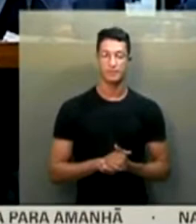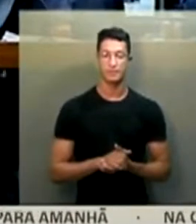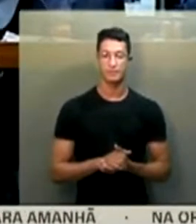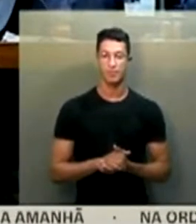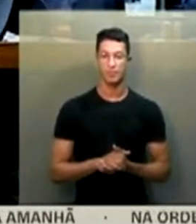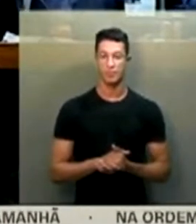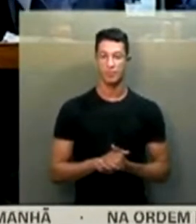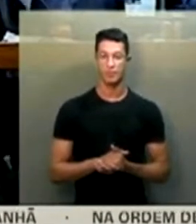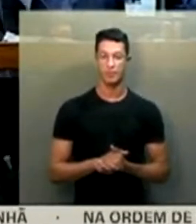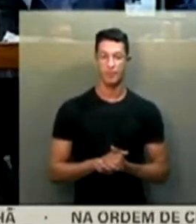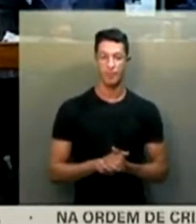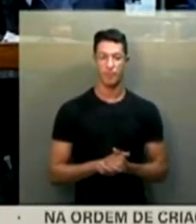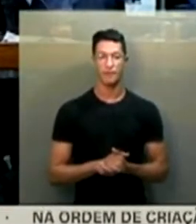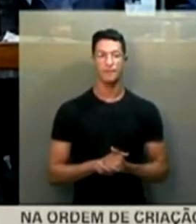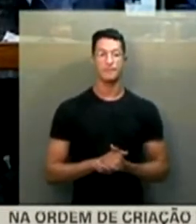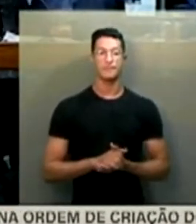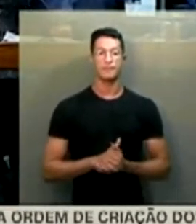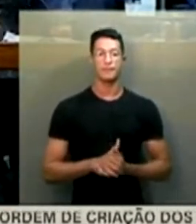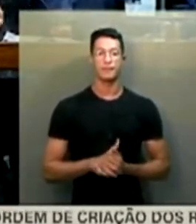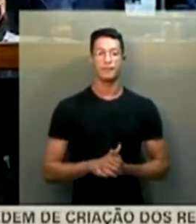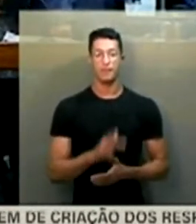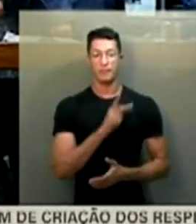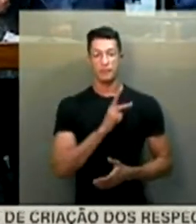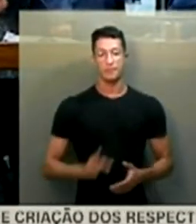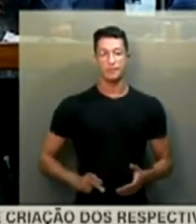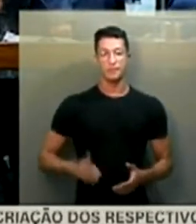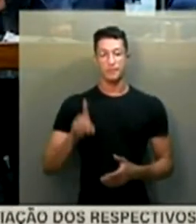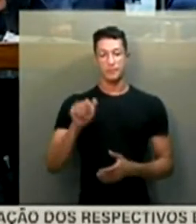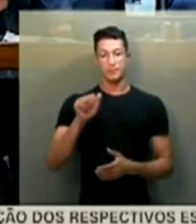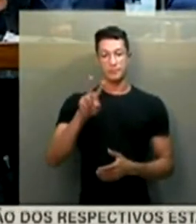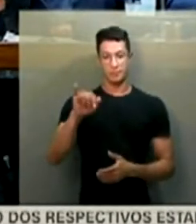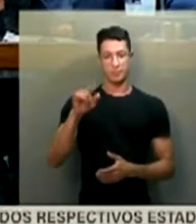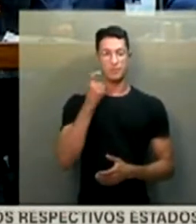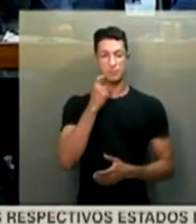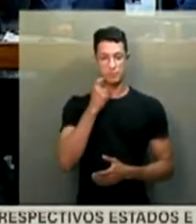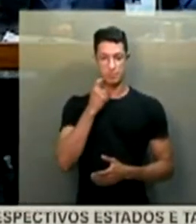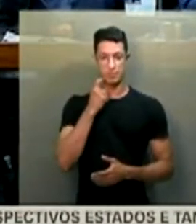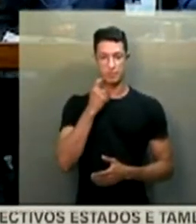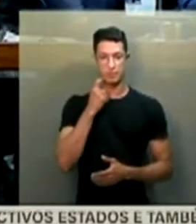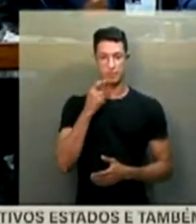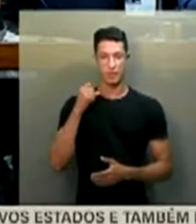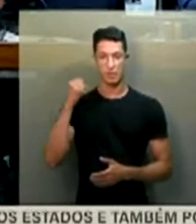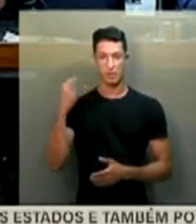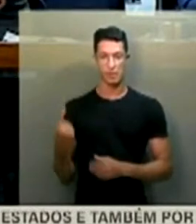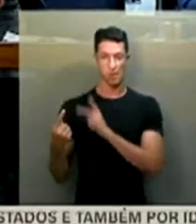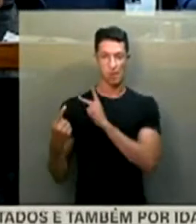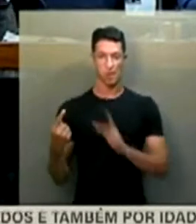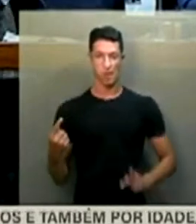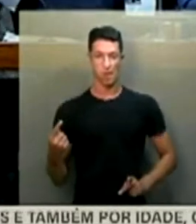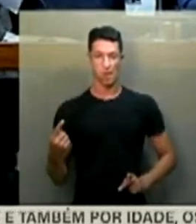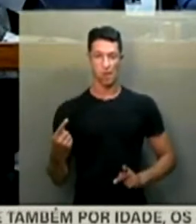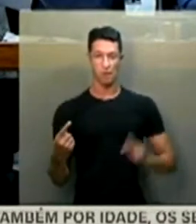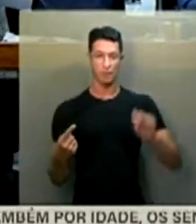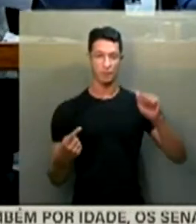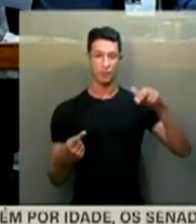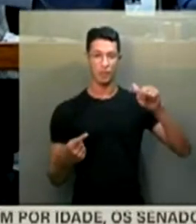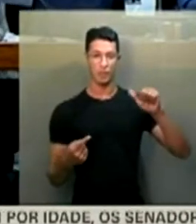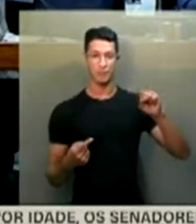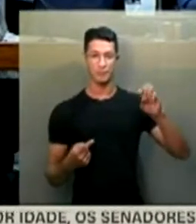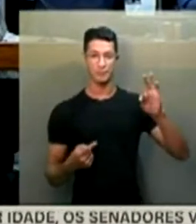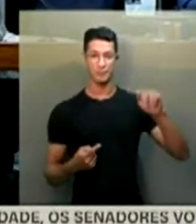Oi. Tá ligado. Presidente Davi e nosso vice-presidente Anastasia.